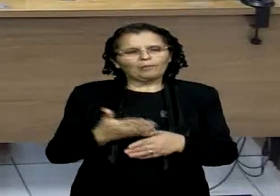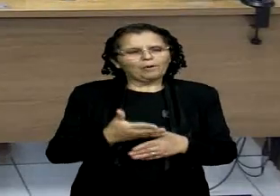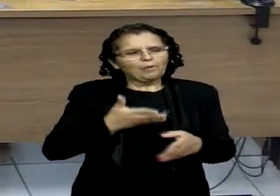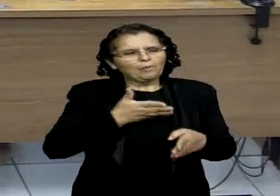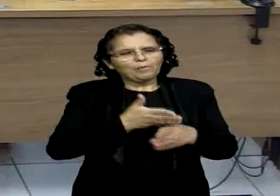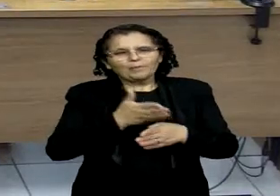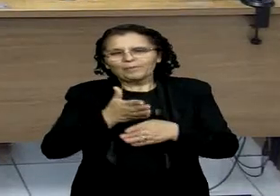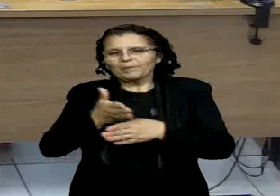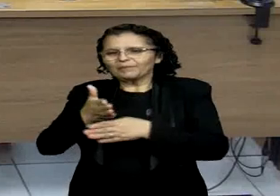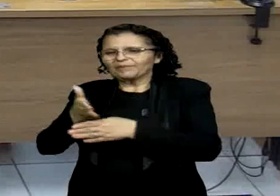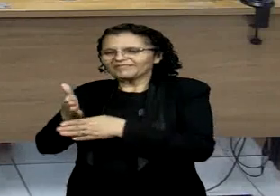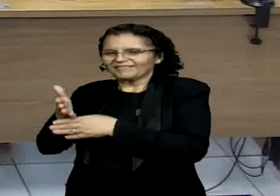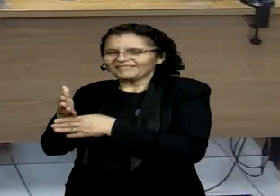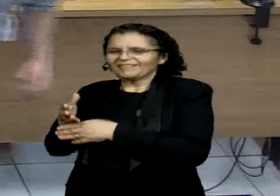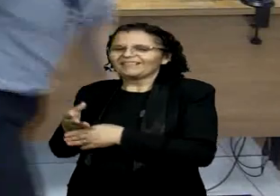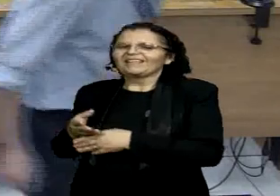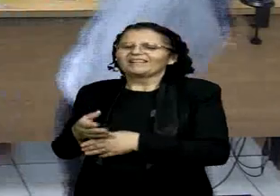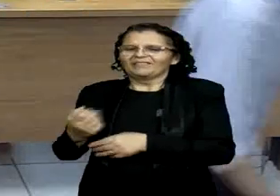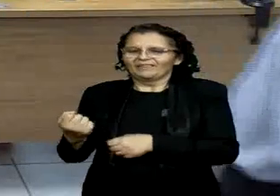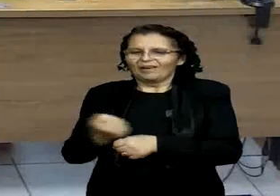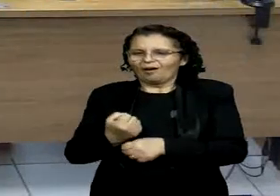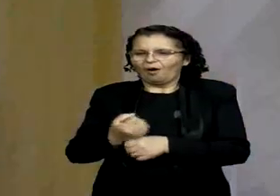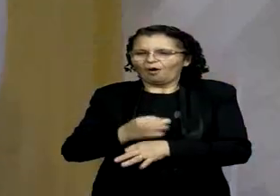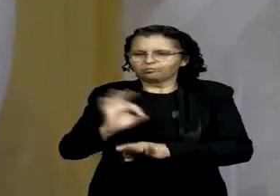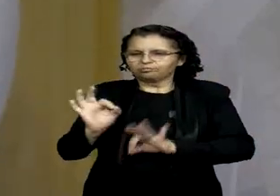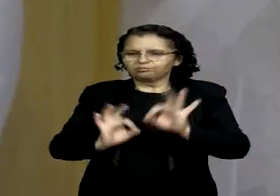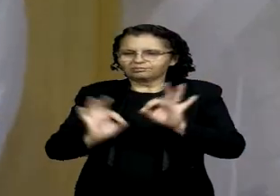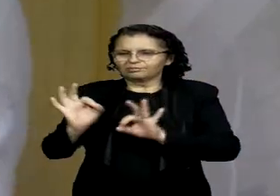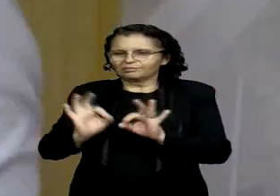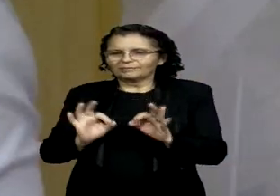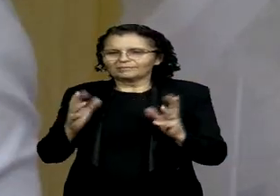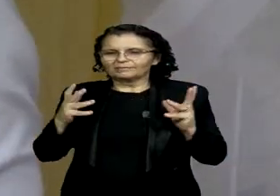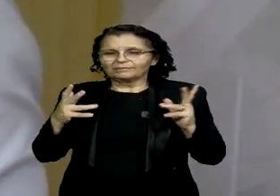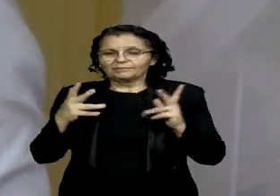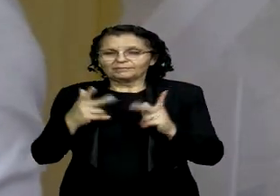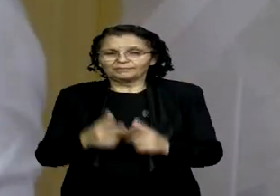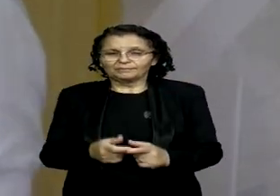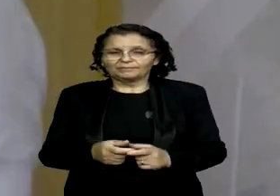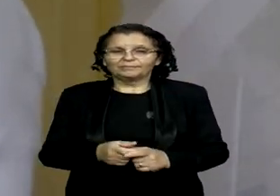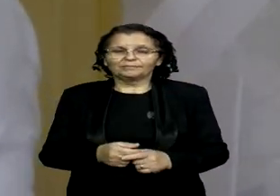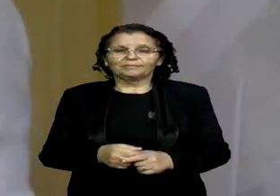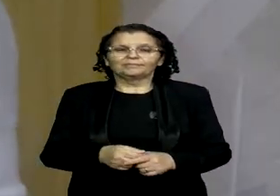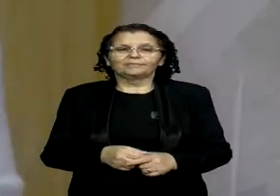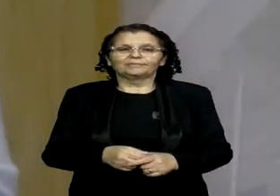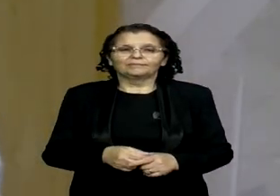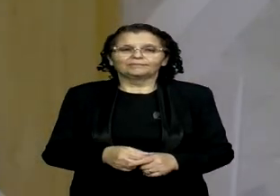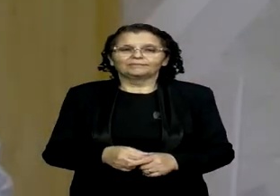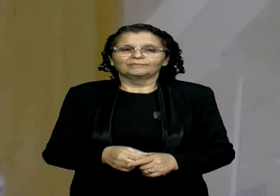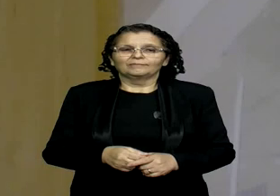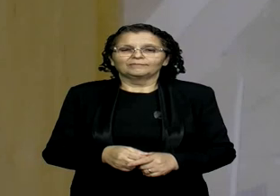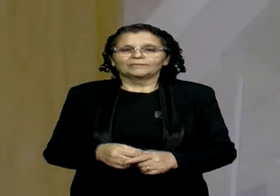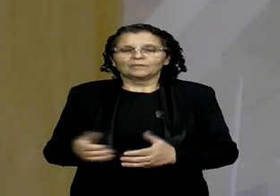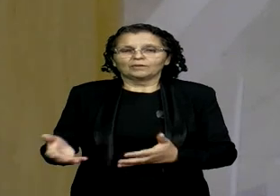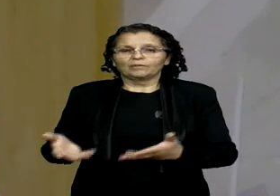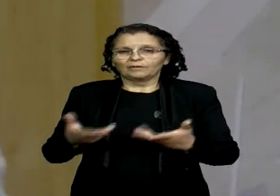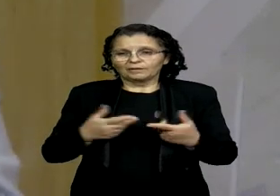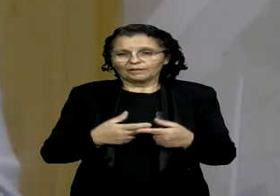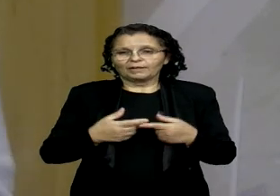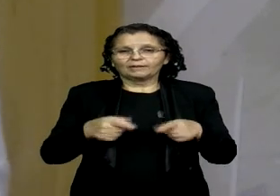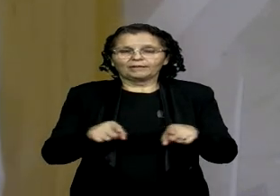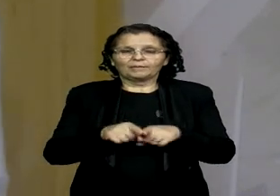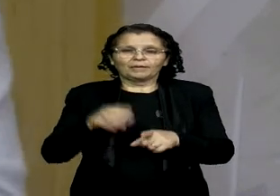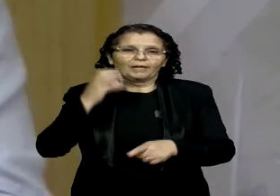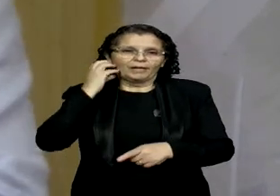comigo, tal, para a gente ver algumas obras feitas lá, né, Carmônio? Enfim, convidar o Emerson também para conhecer a